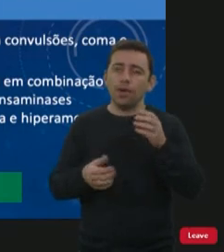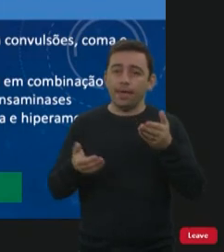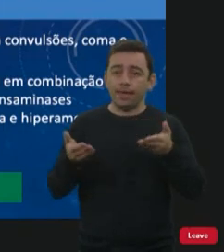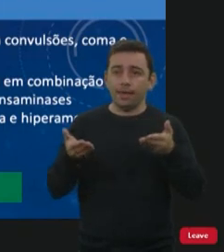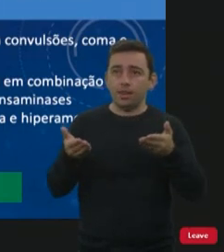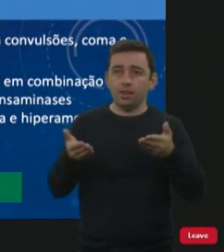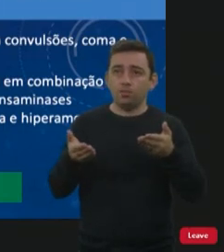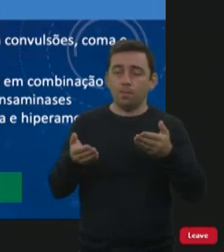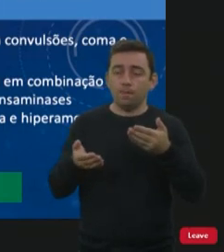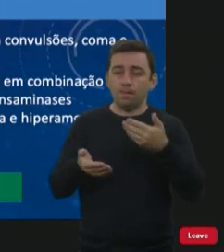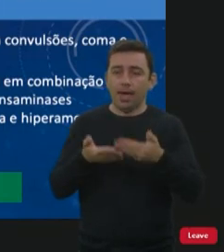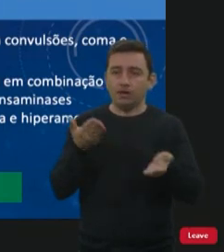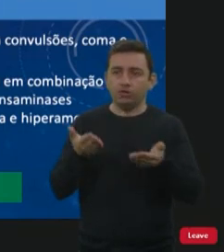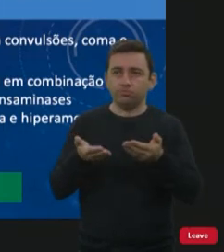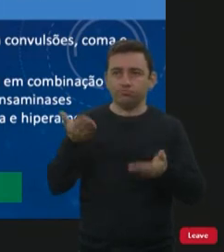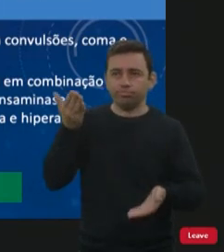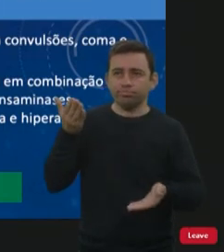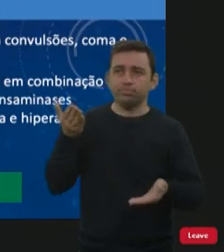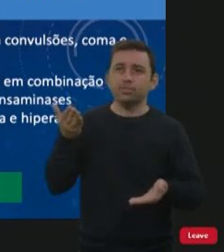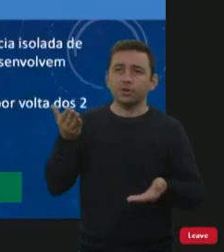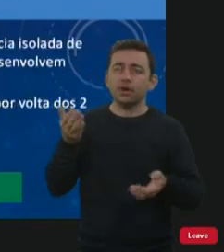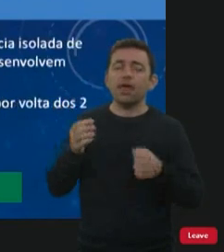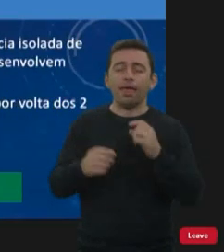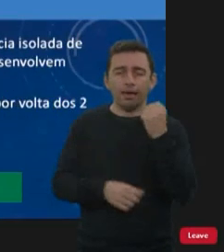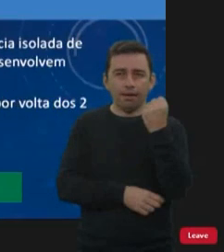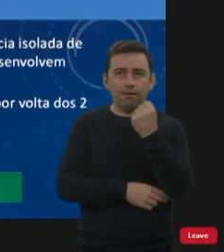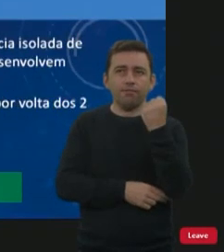corpo, é muito grave, tá?